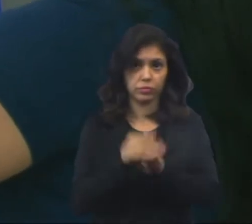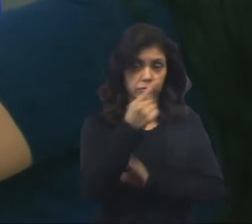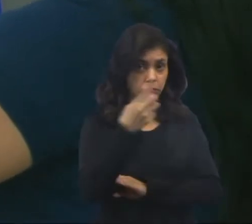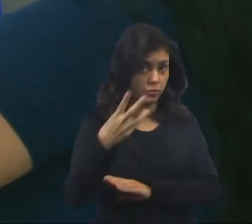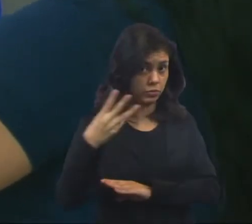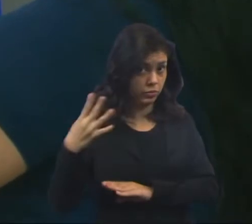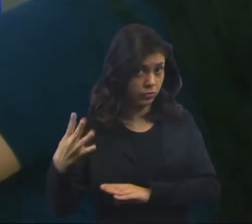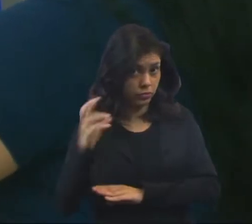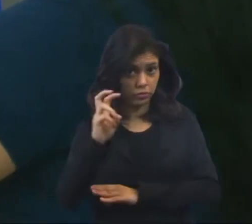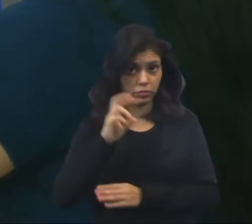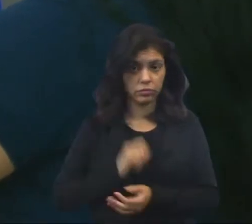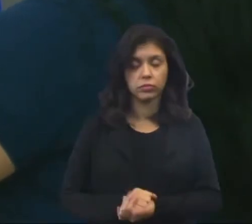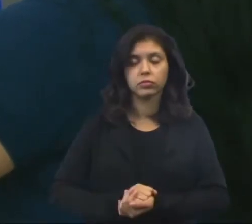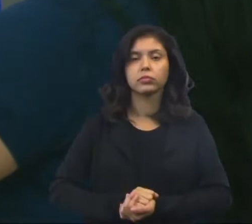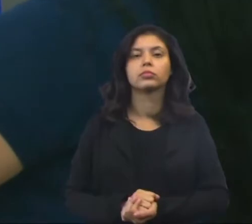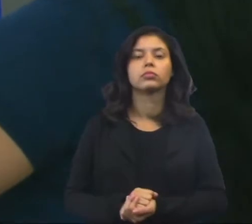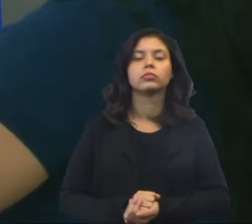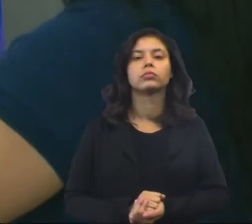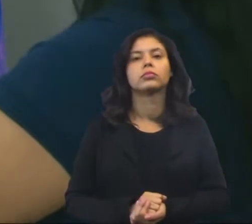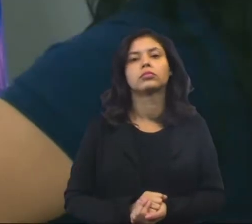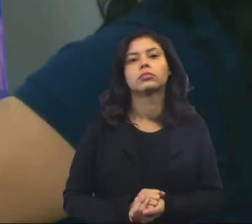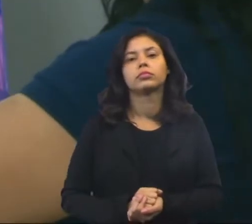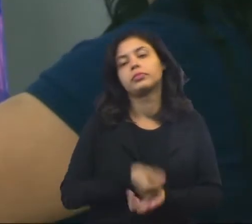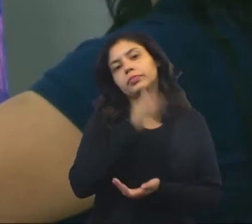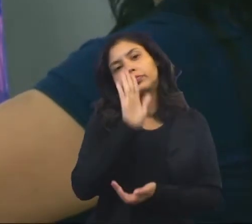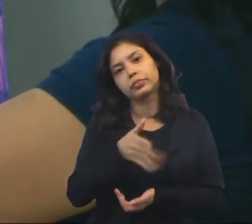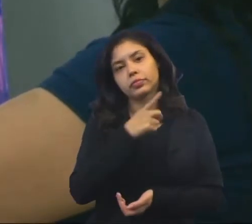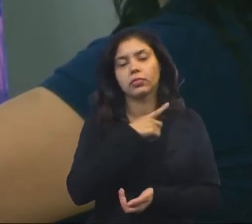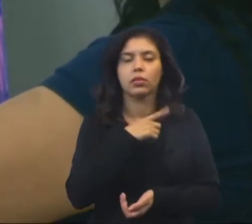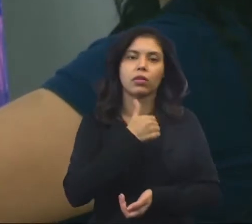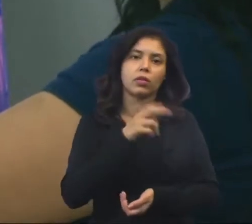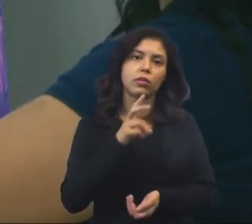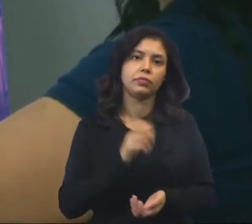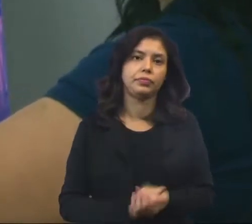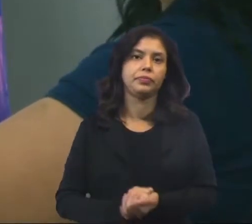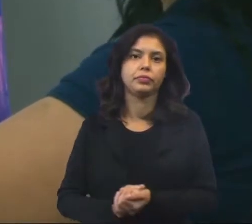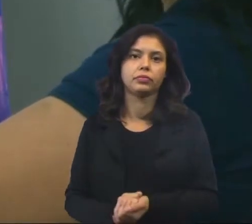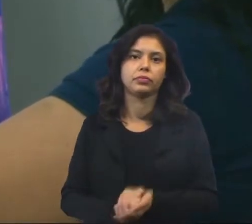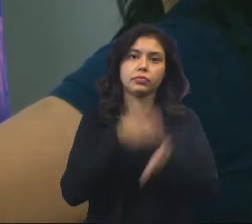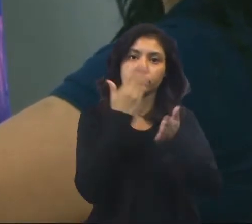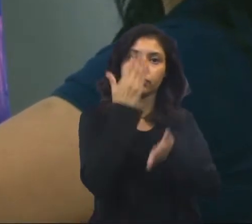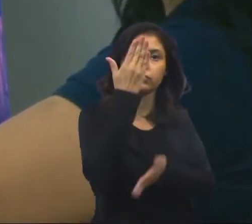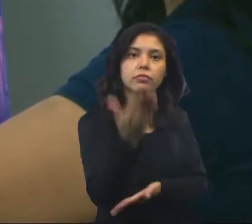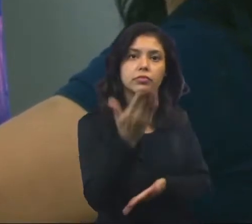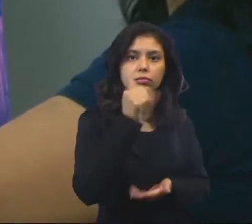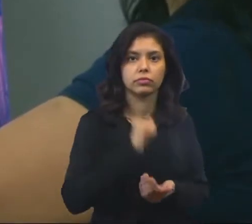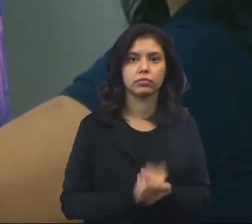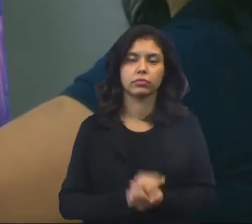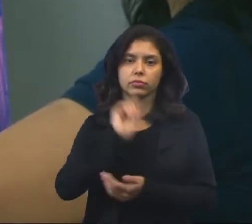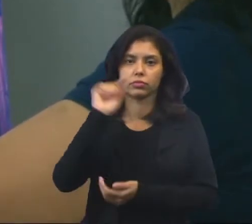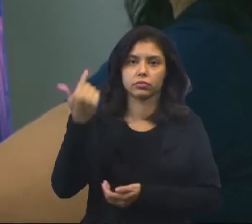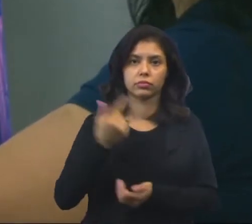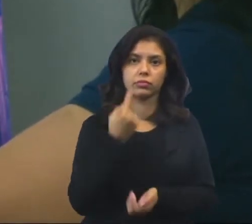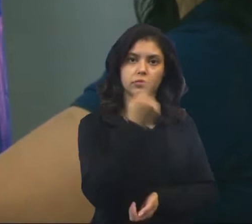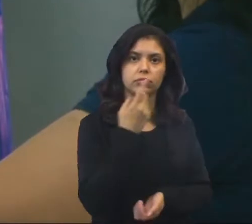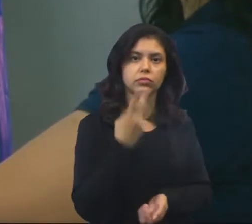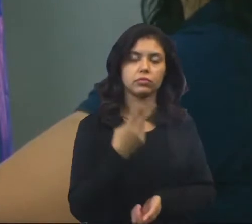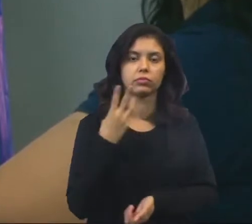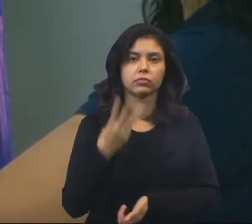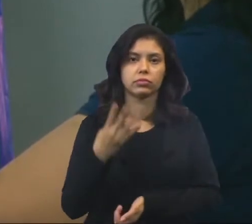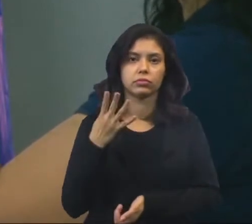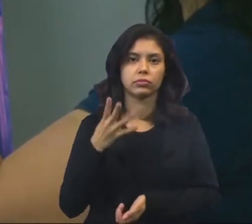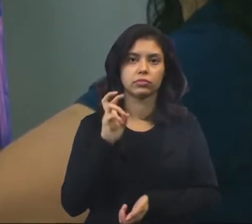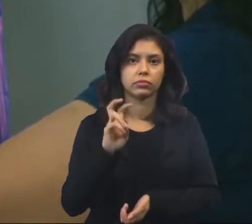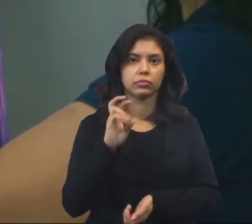3, 4, 5. Eu já contei o 15, então, vou para o próximo. 1, 2,